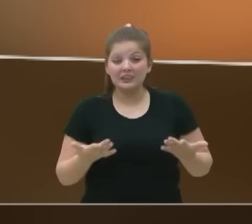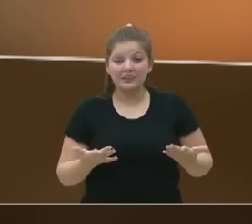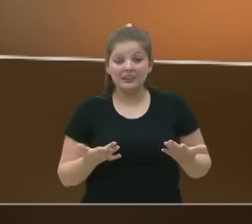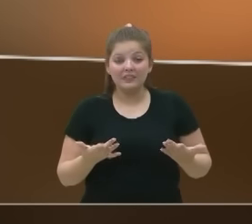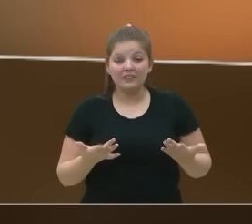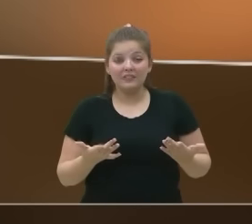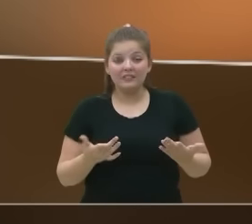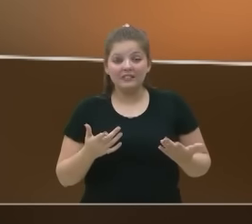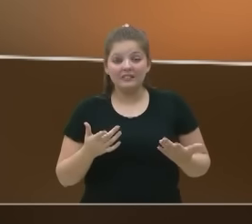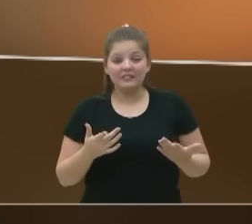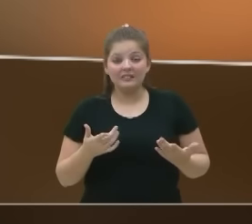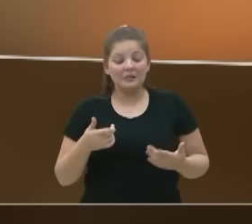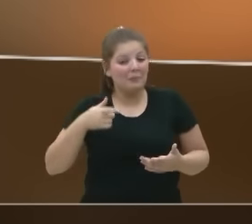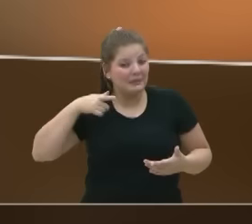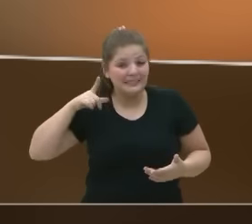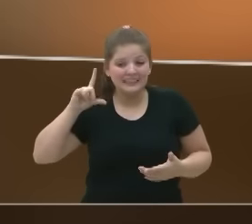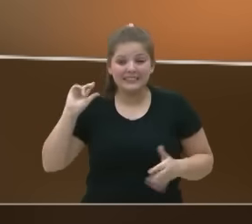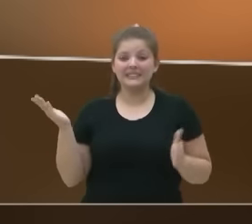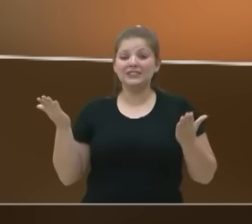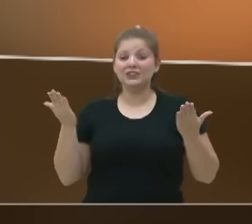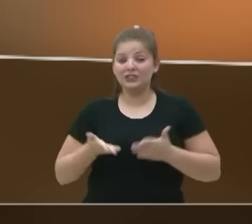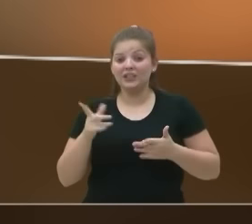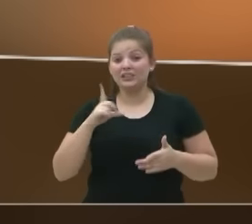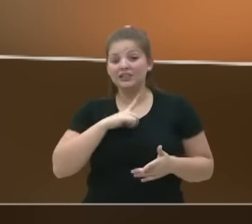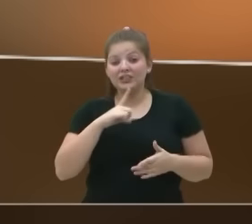Mas isso já era bem antes.